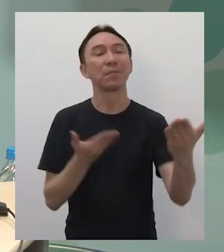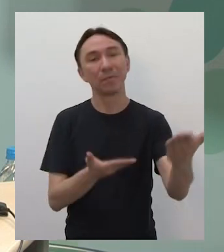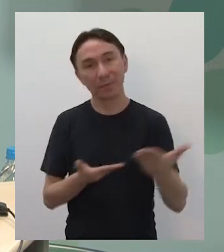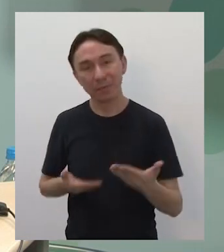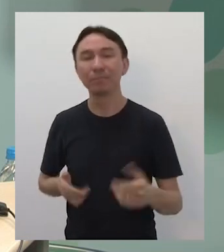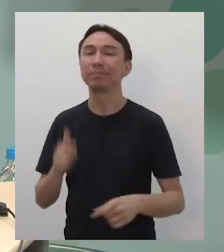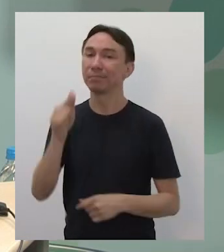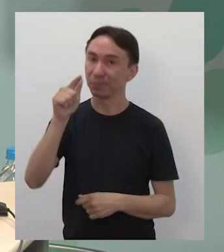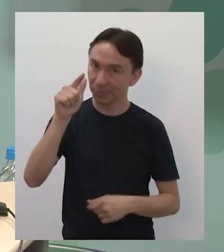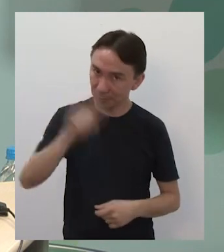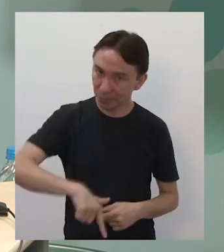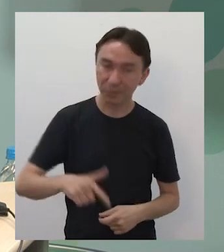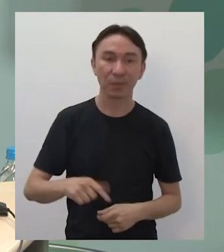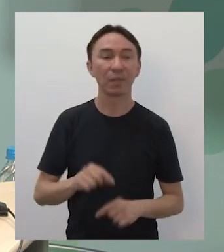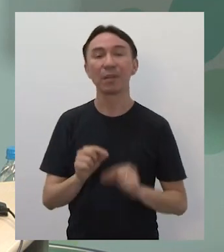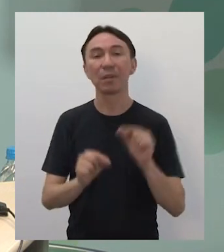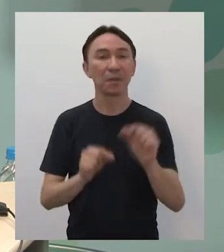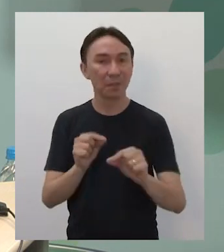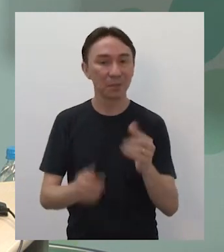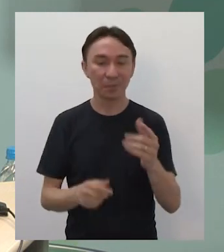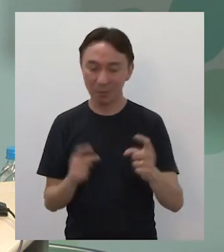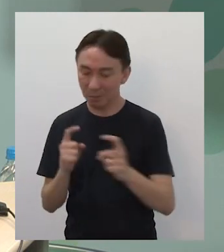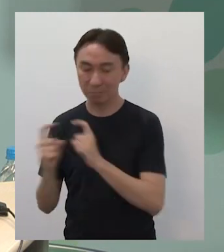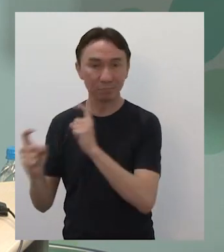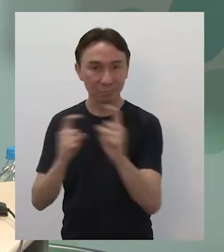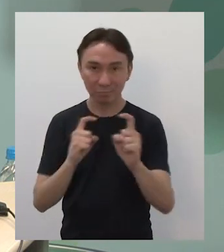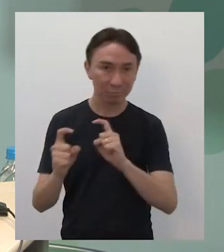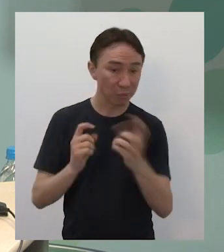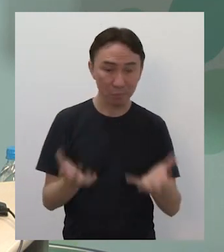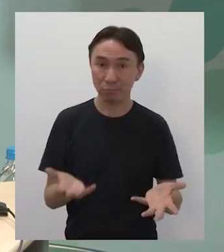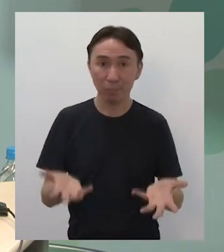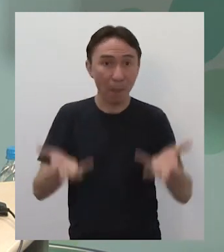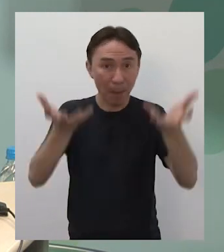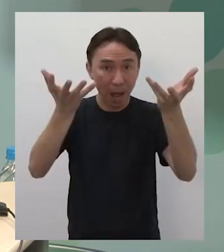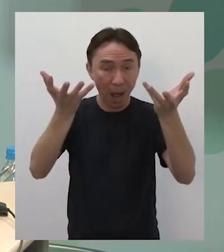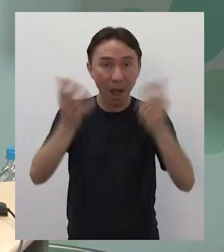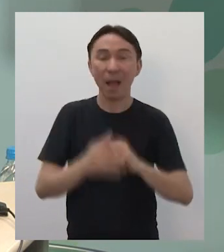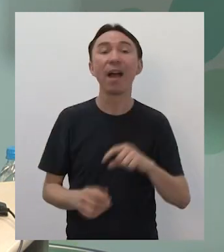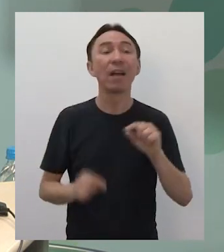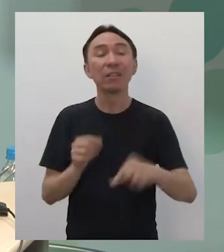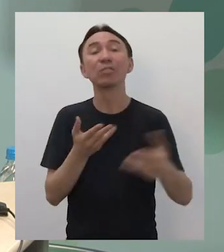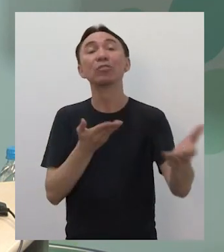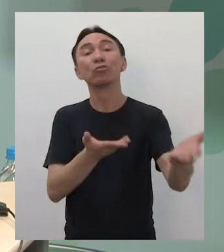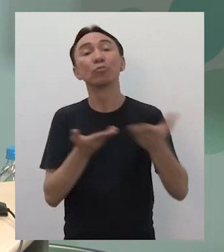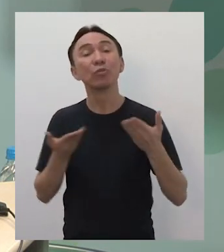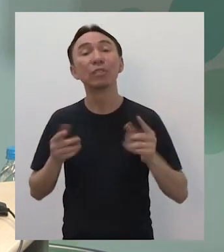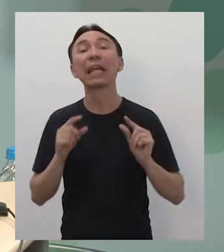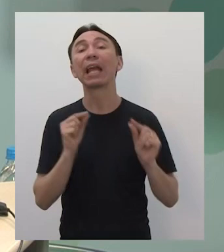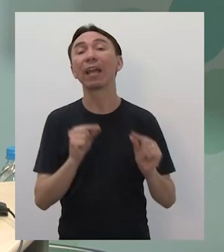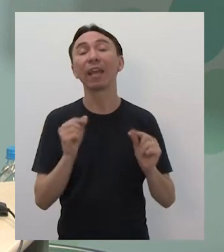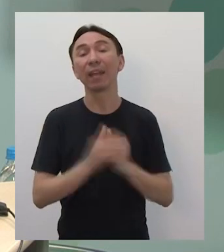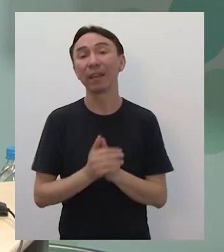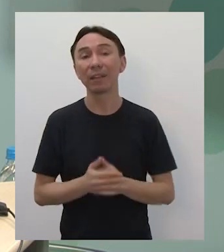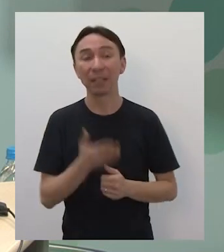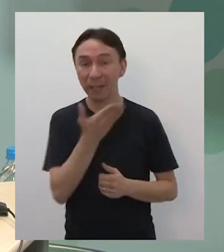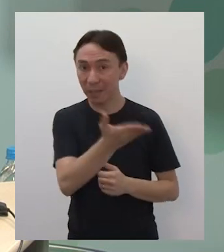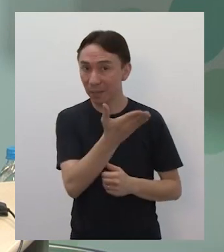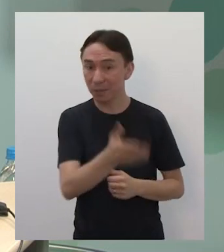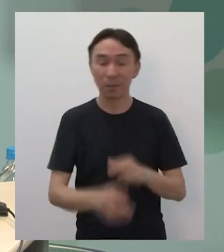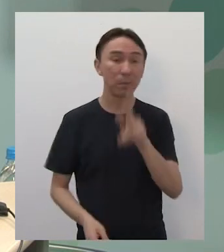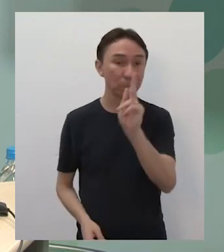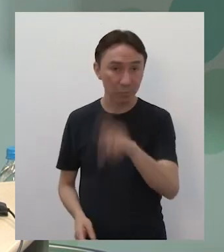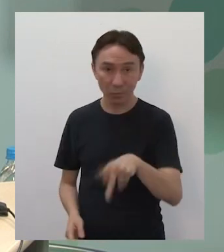né? Que vai abrilhantar aí a nossa roda de conversa sobre abertura ao novo, né? E vou chamar aqui o nosso educador, o